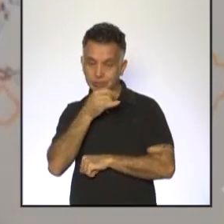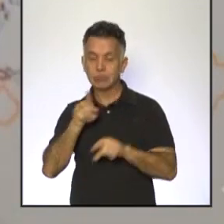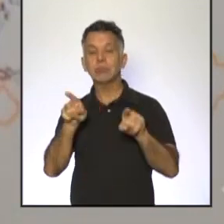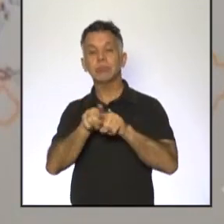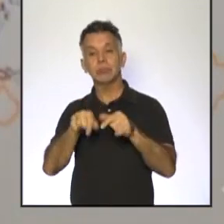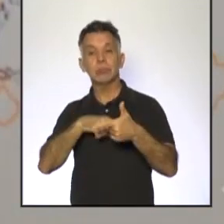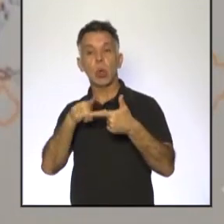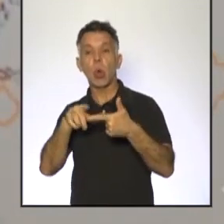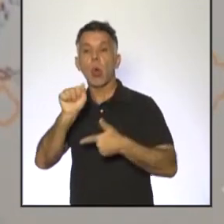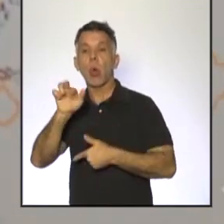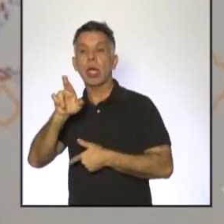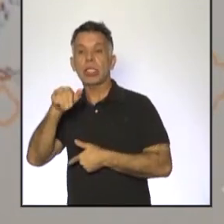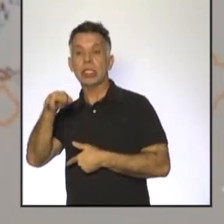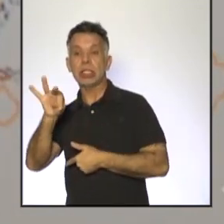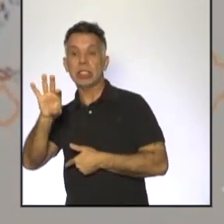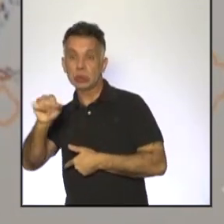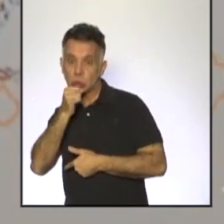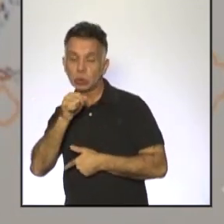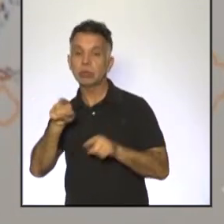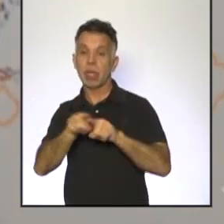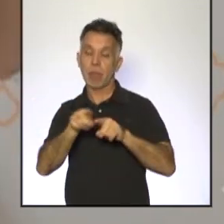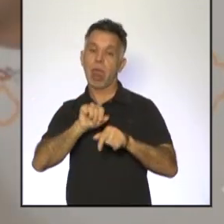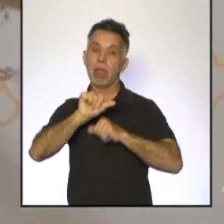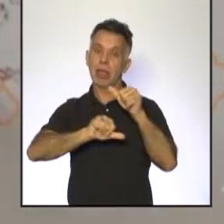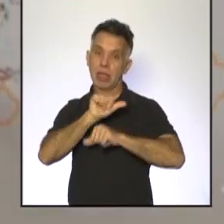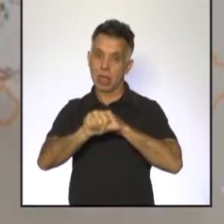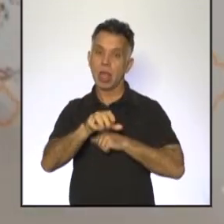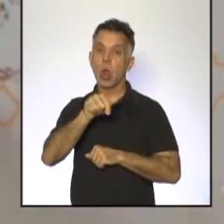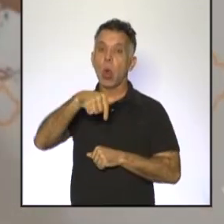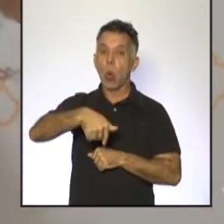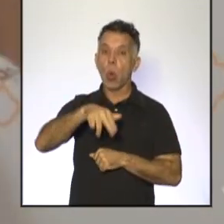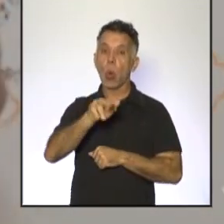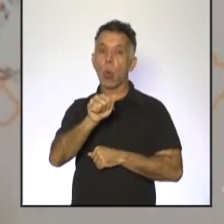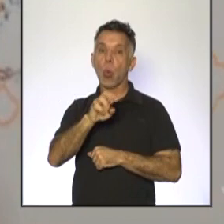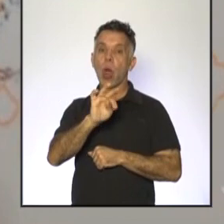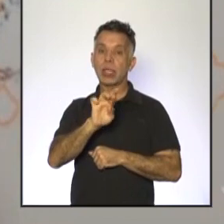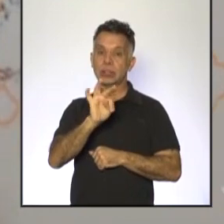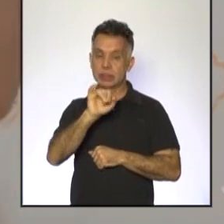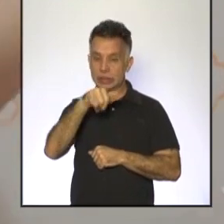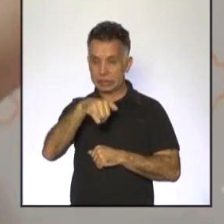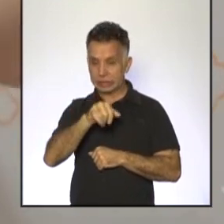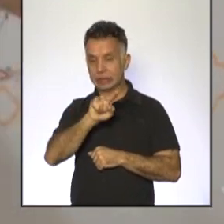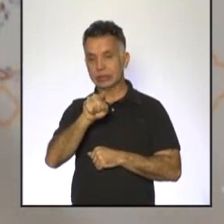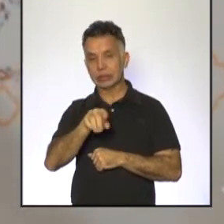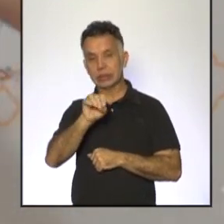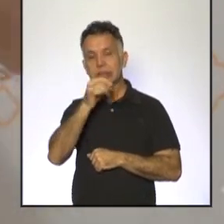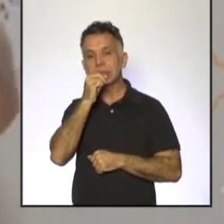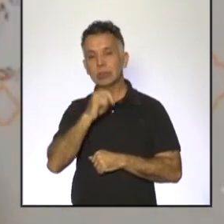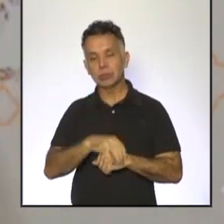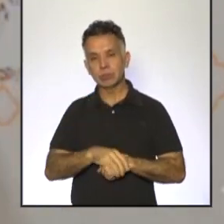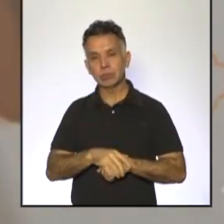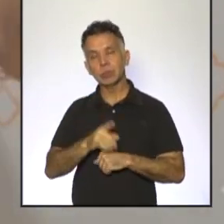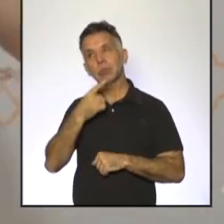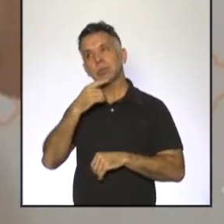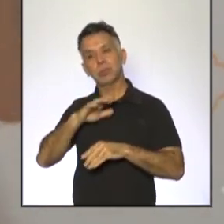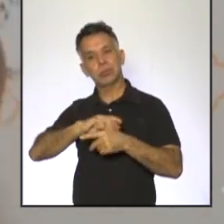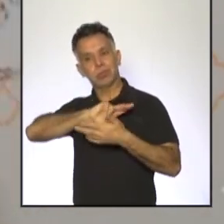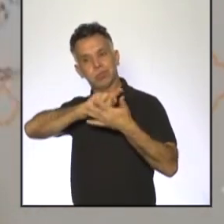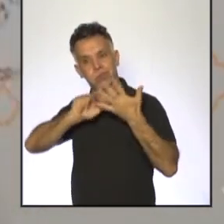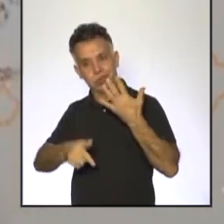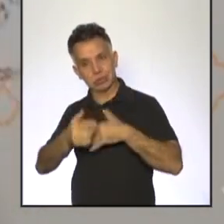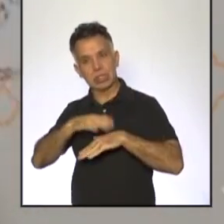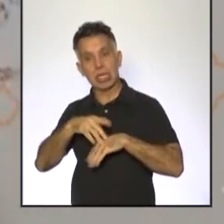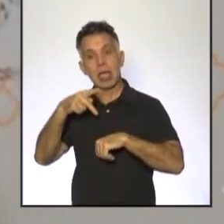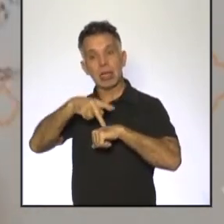se transforma no quartzito, que é a rocha metamórfica. O granito, que é a rocha magmática intrusiva,